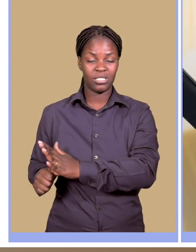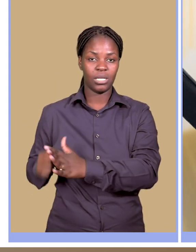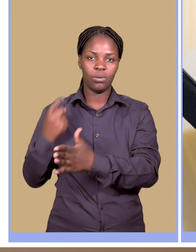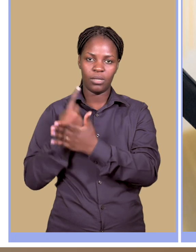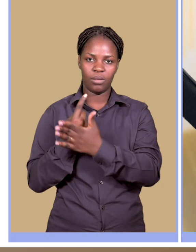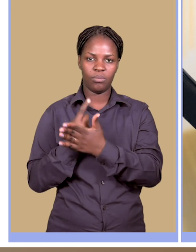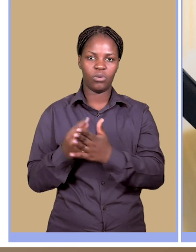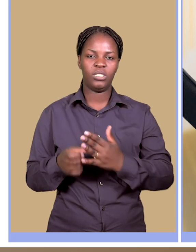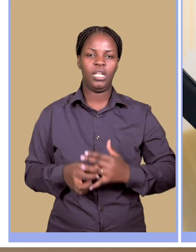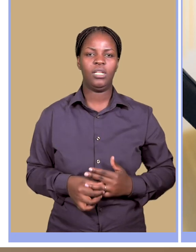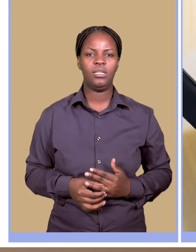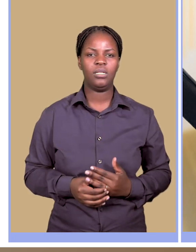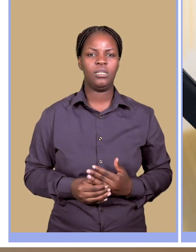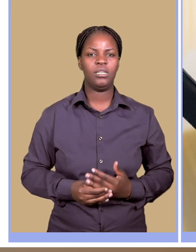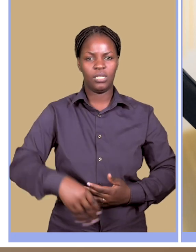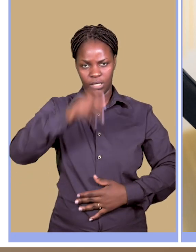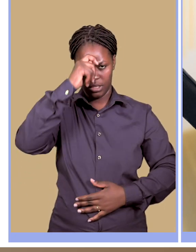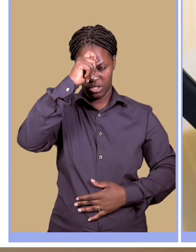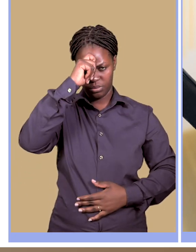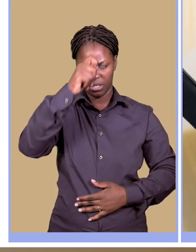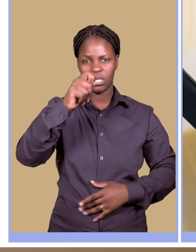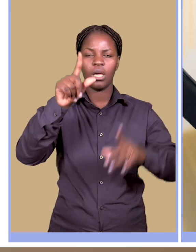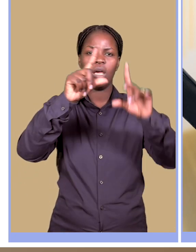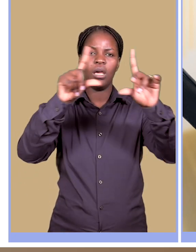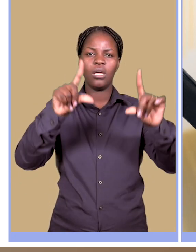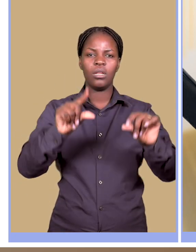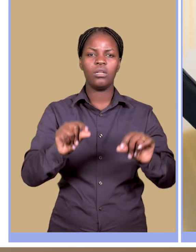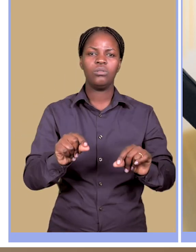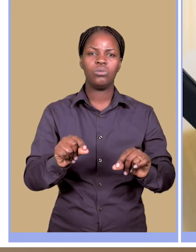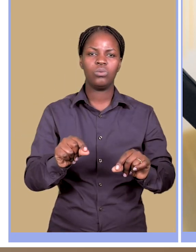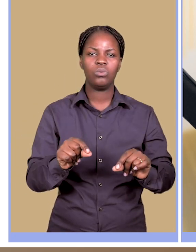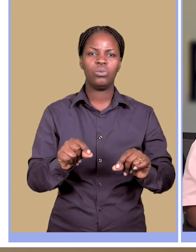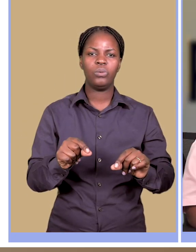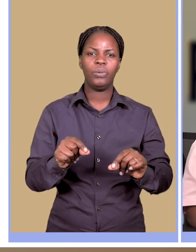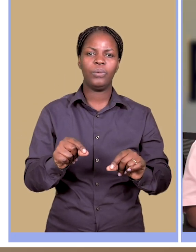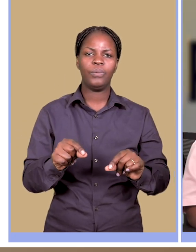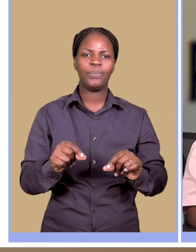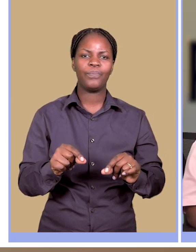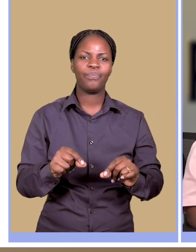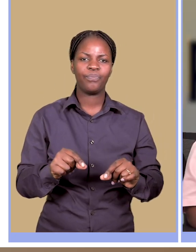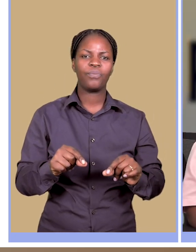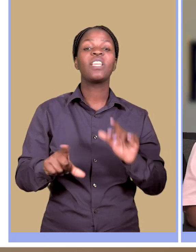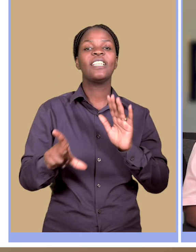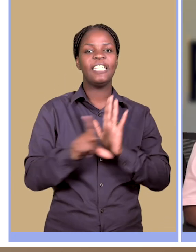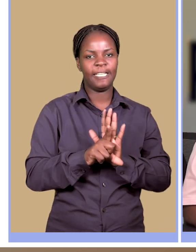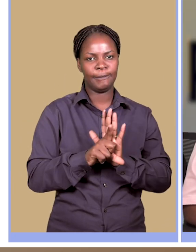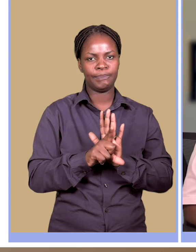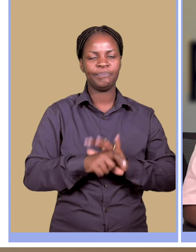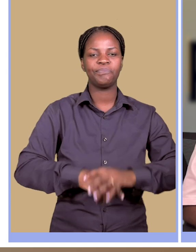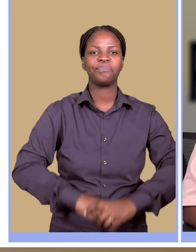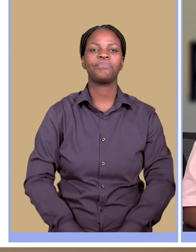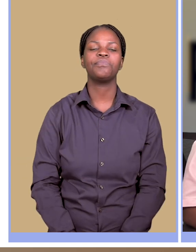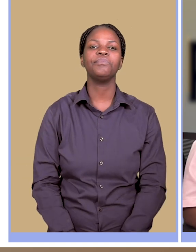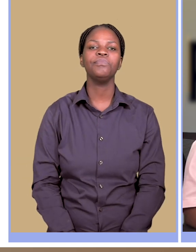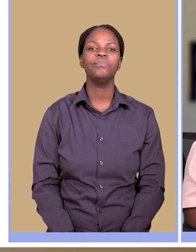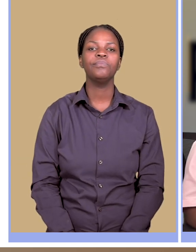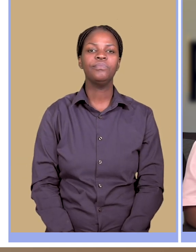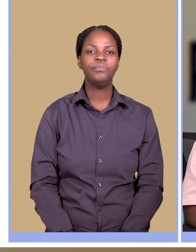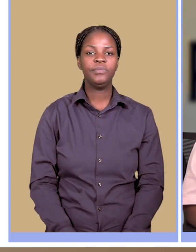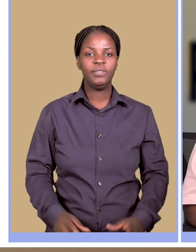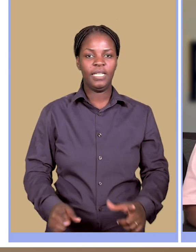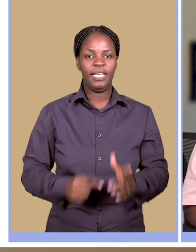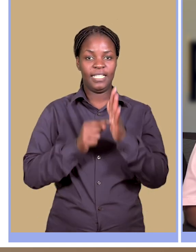é apenas quando eu digo você não entra aqui, é também quando não crio condições para que você entre. Por exemplo, a questão